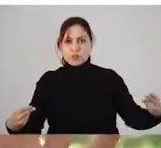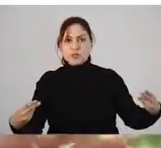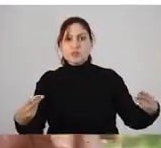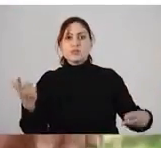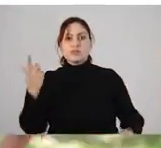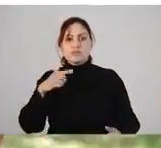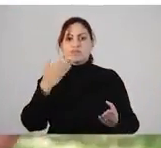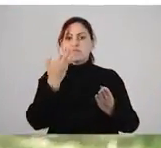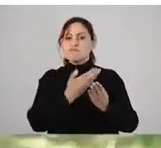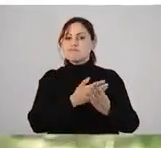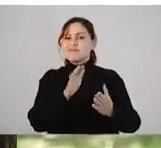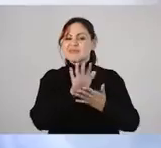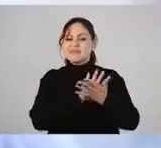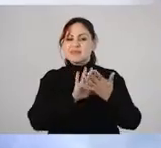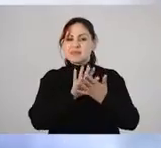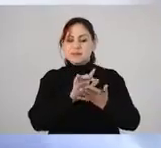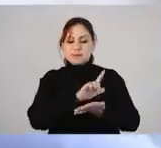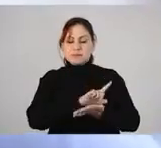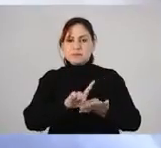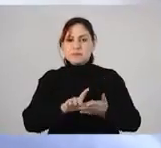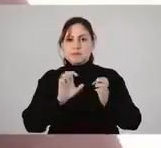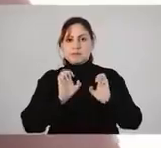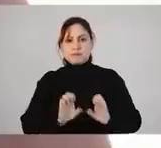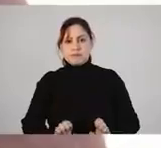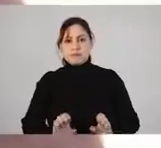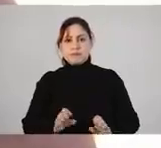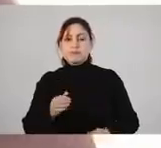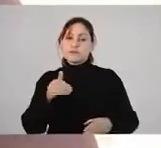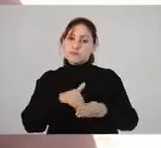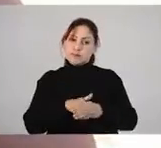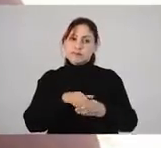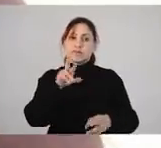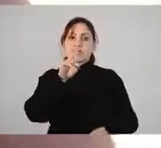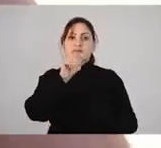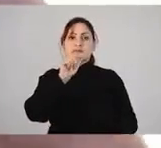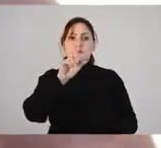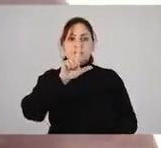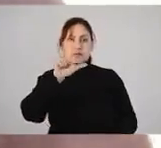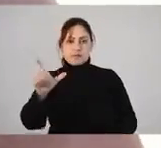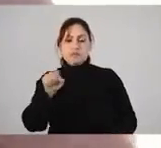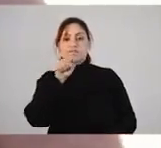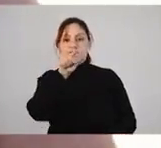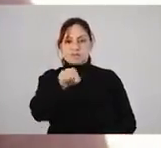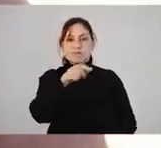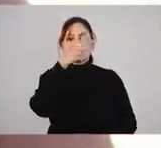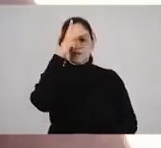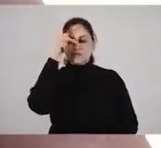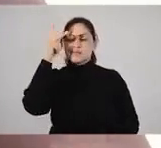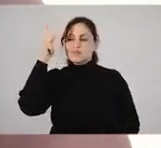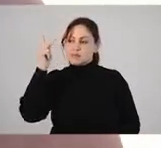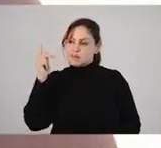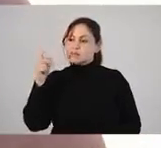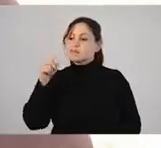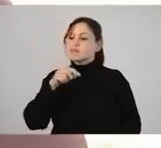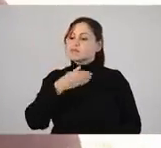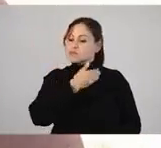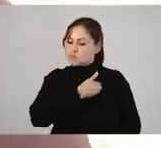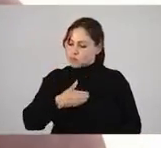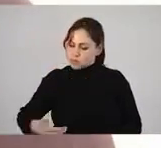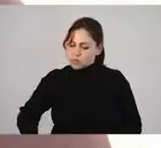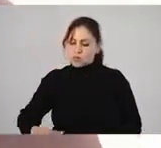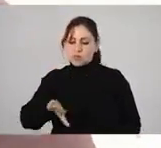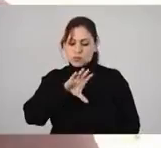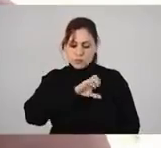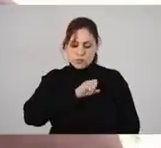e a ficha limpíssima. Votar Raul. Você vai ser o nosso candidato, o nosso prefeito para governar